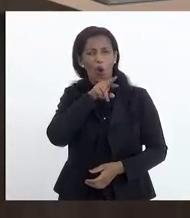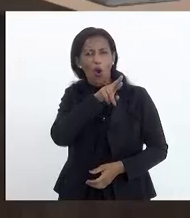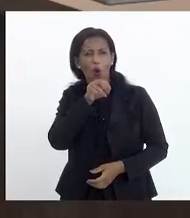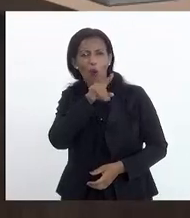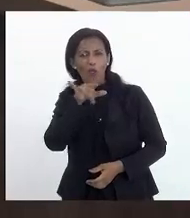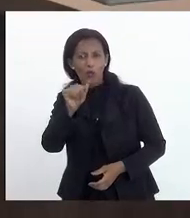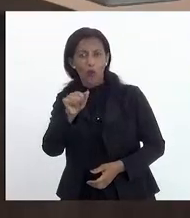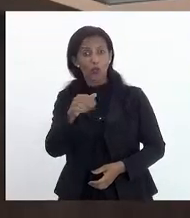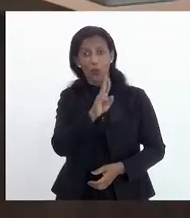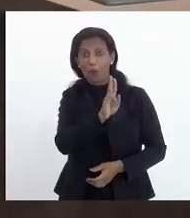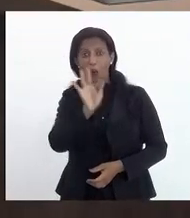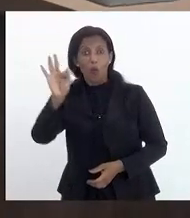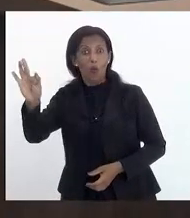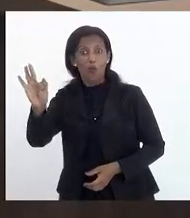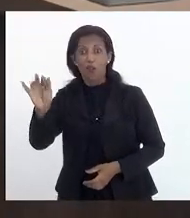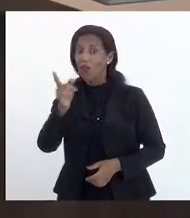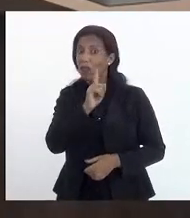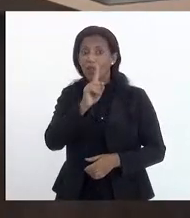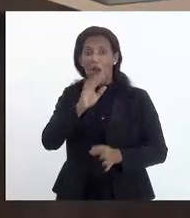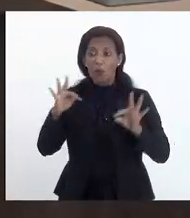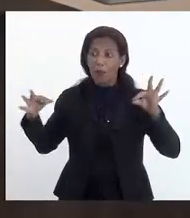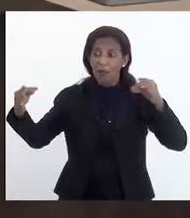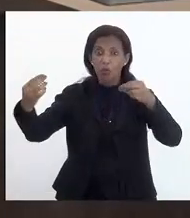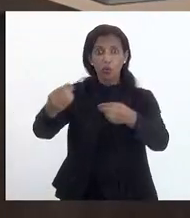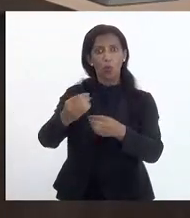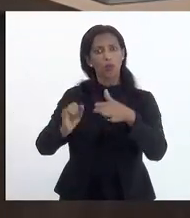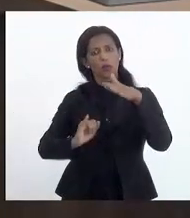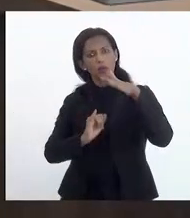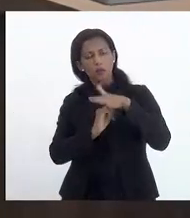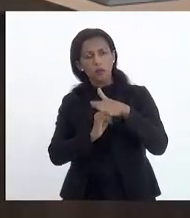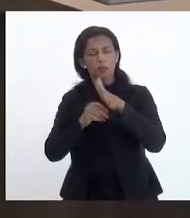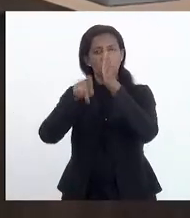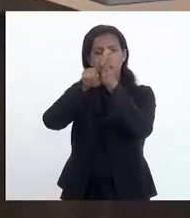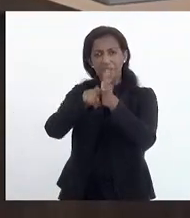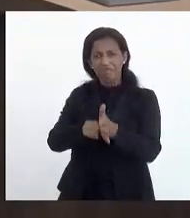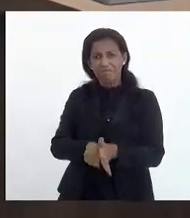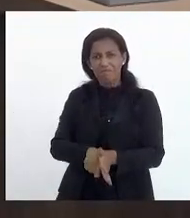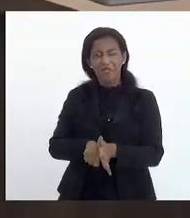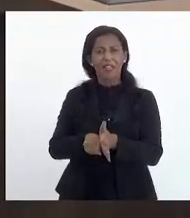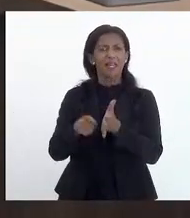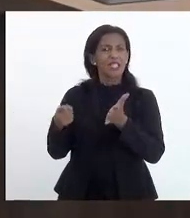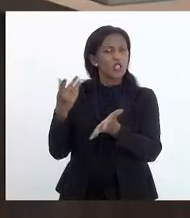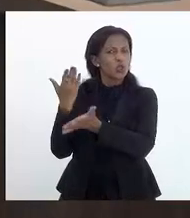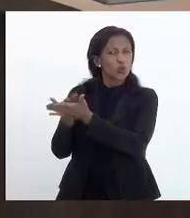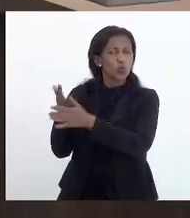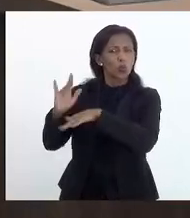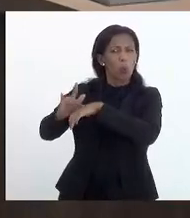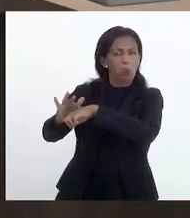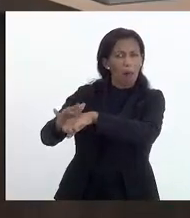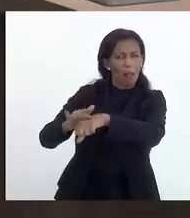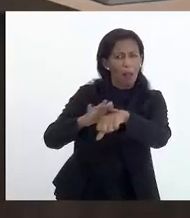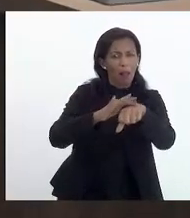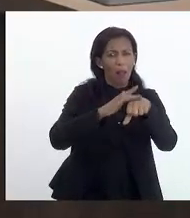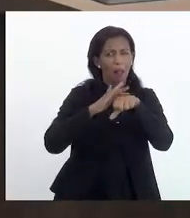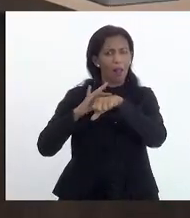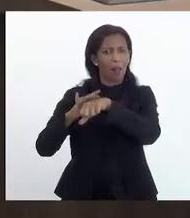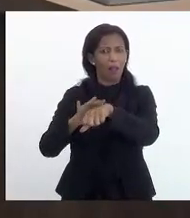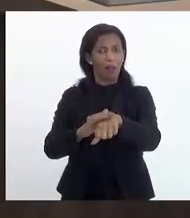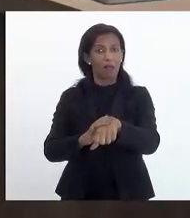para a UF, mas para todas as instituições que pesquisam na área de virologia, epidemiologia, sorologia. Por